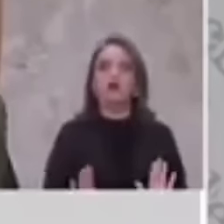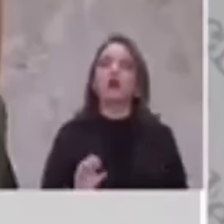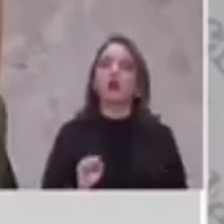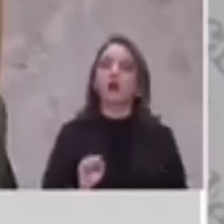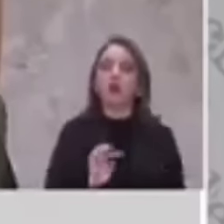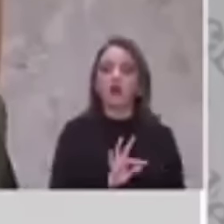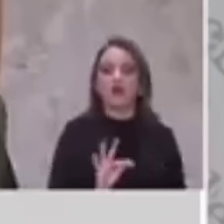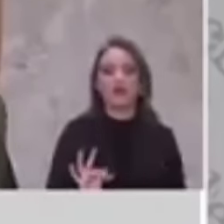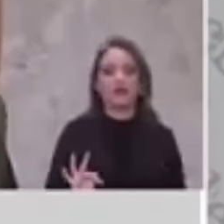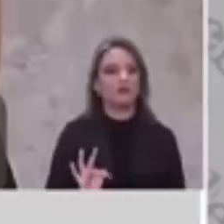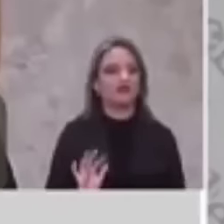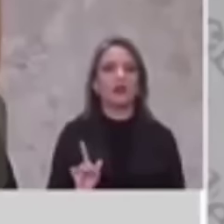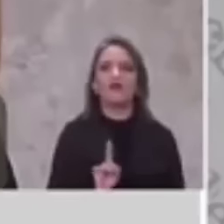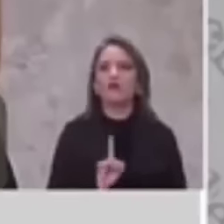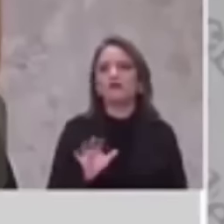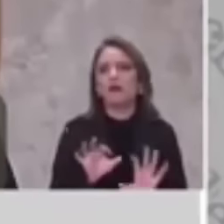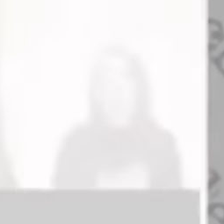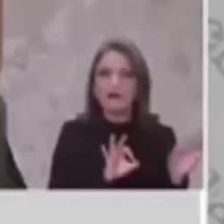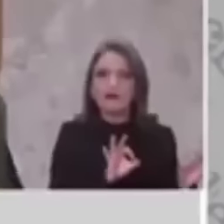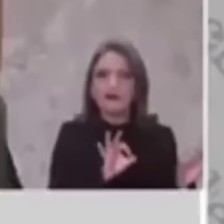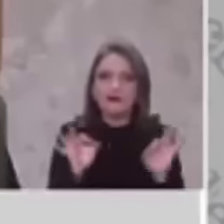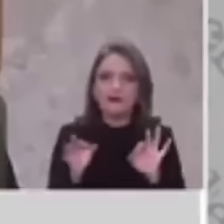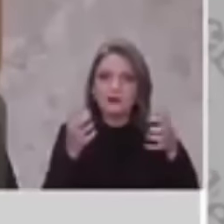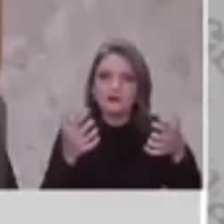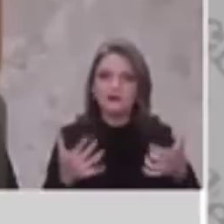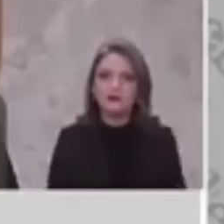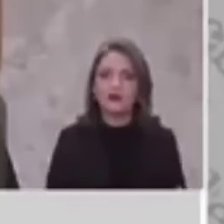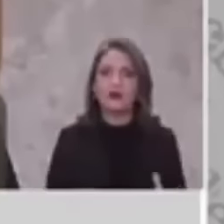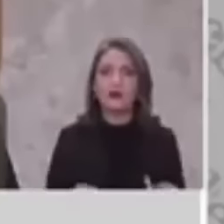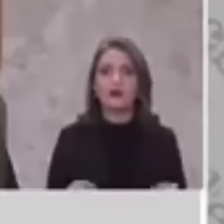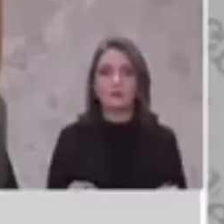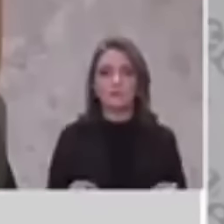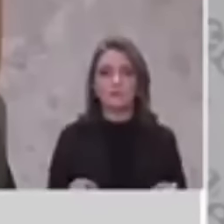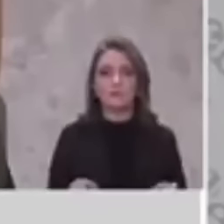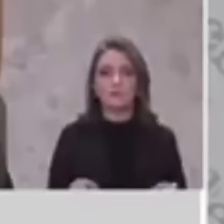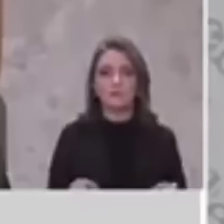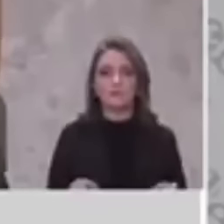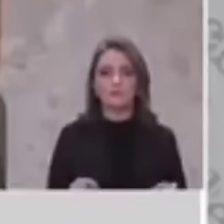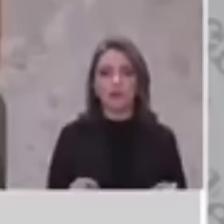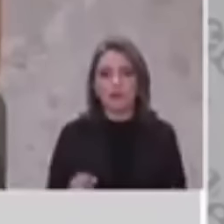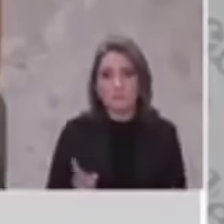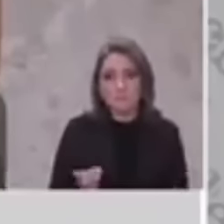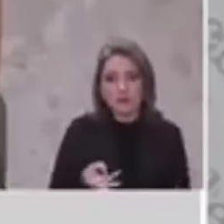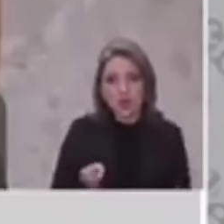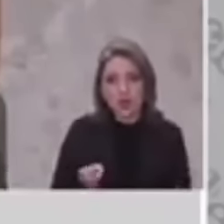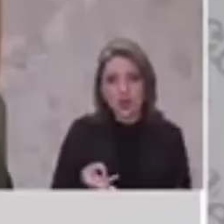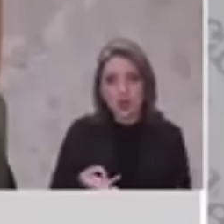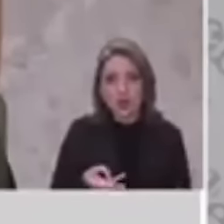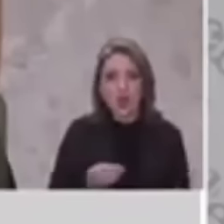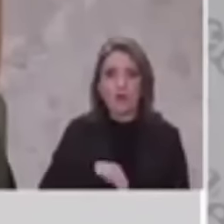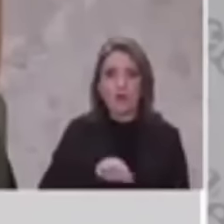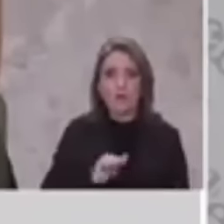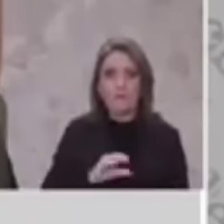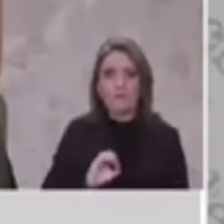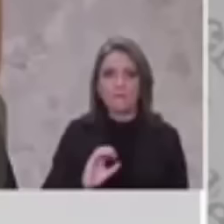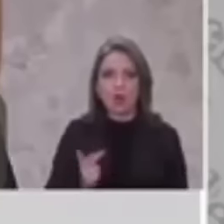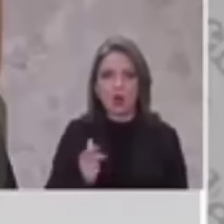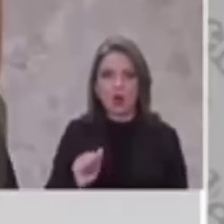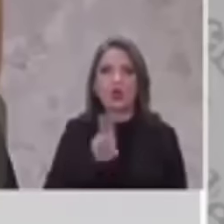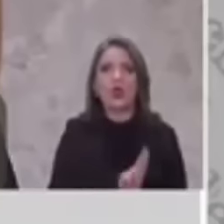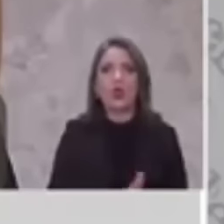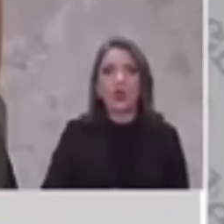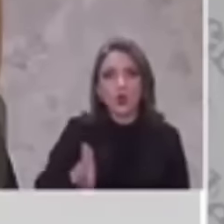não está legalizando droga consumo de maconha que é o caso concreto continuaa a